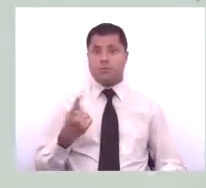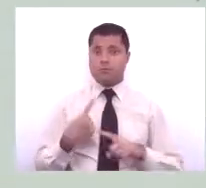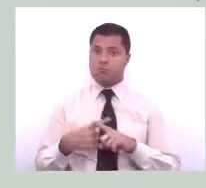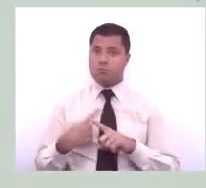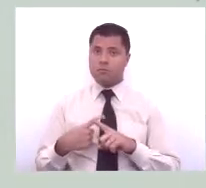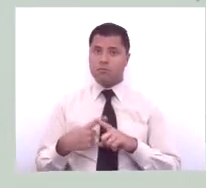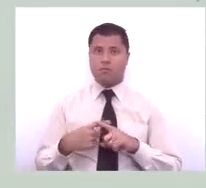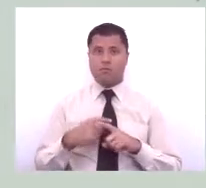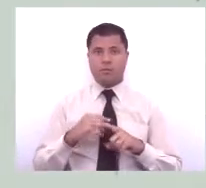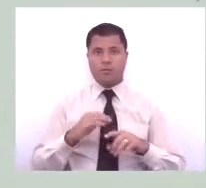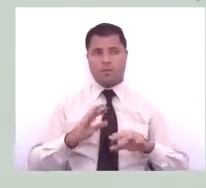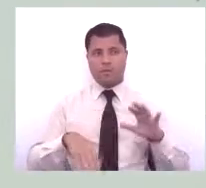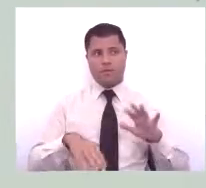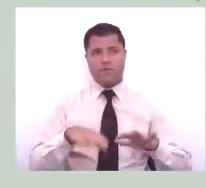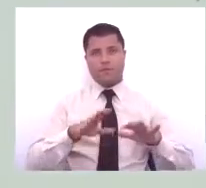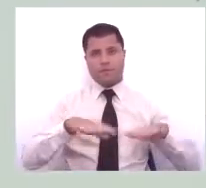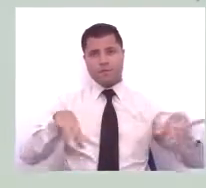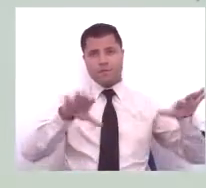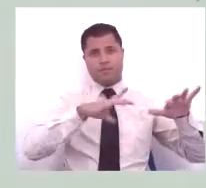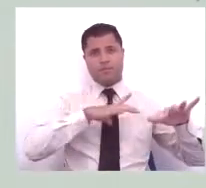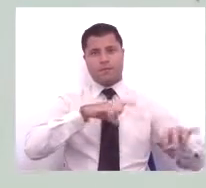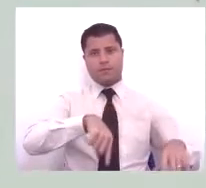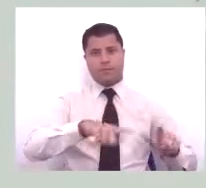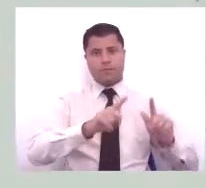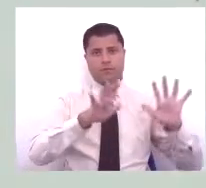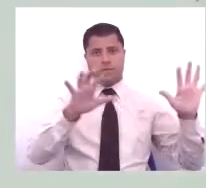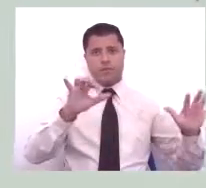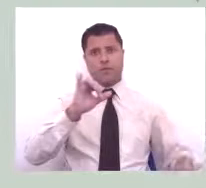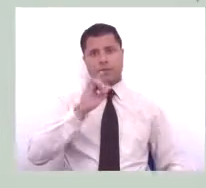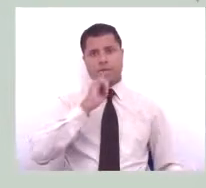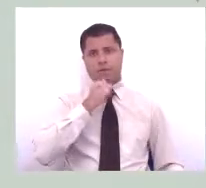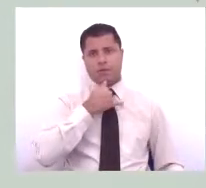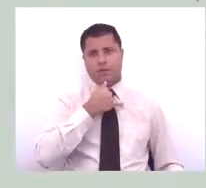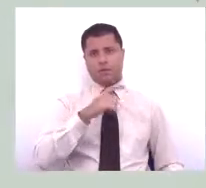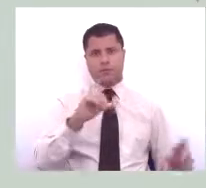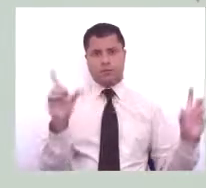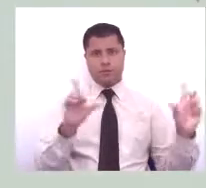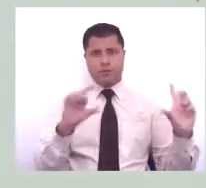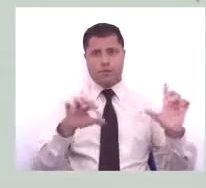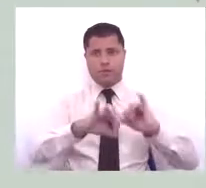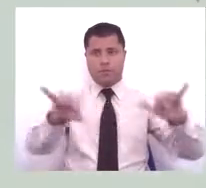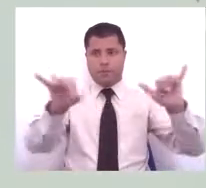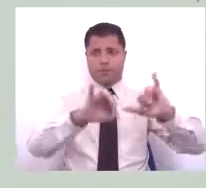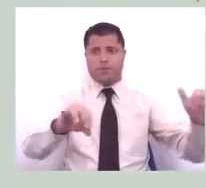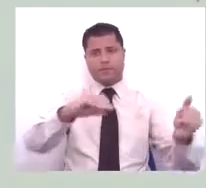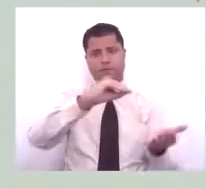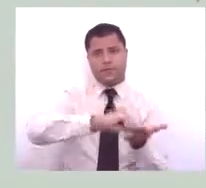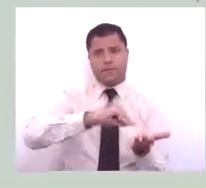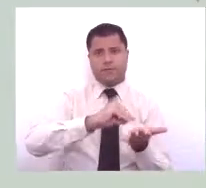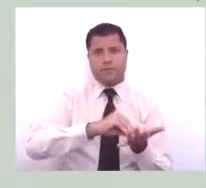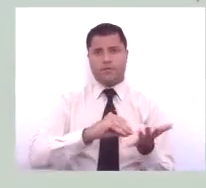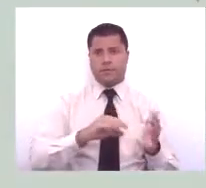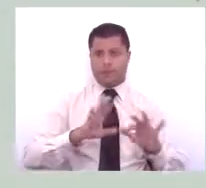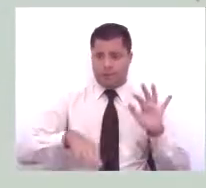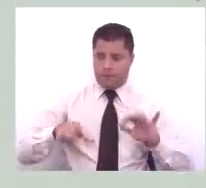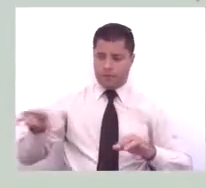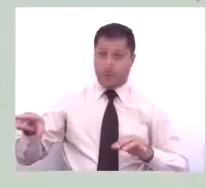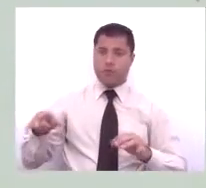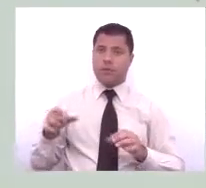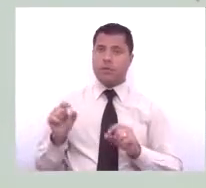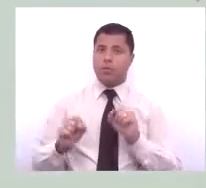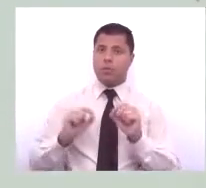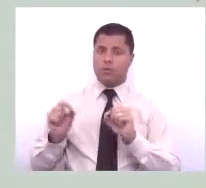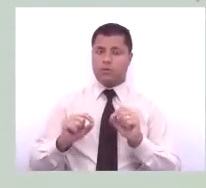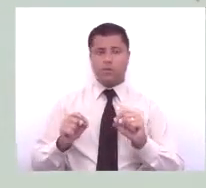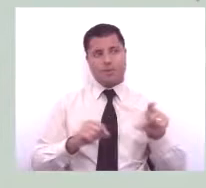cidade não conta com uma mídia televisiva. Infelizmente é muito difícil fazer levar a sua informação para